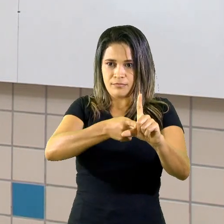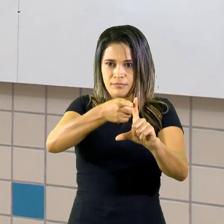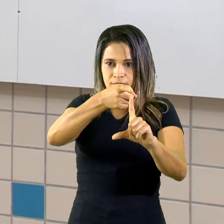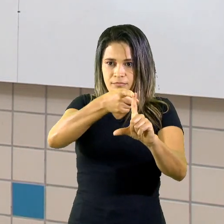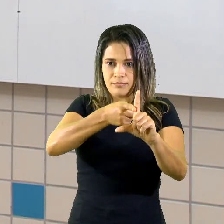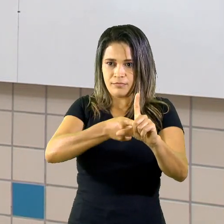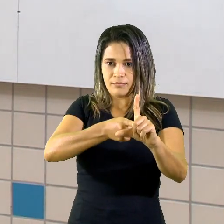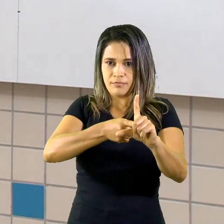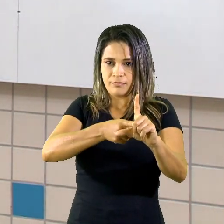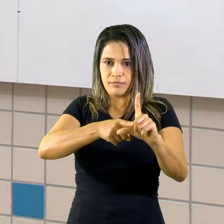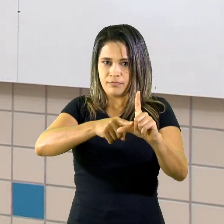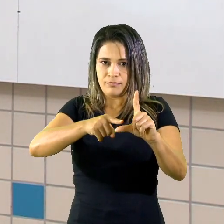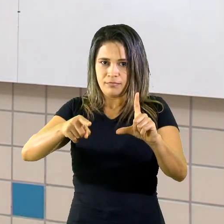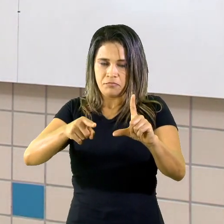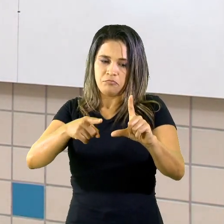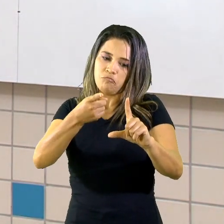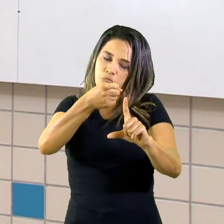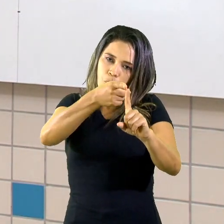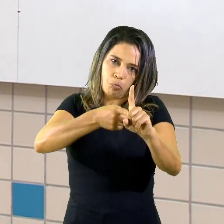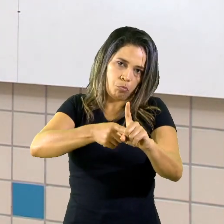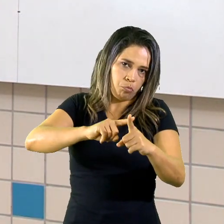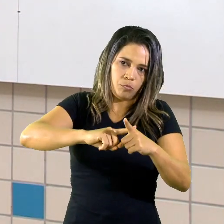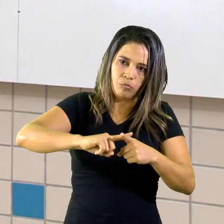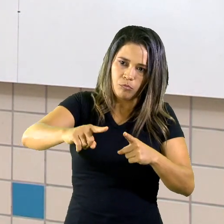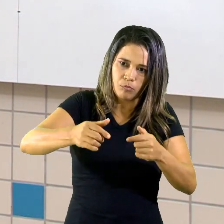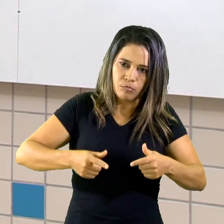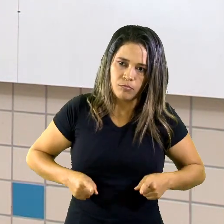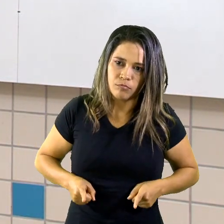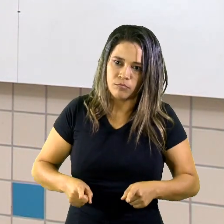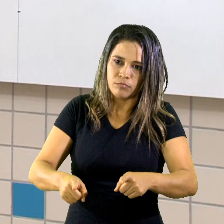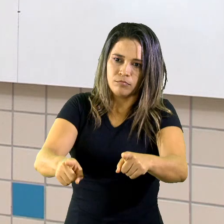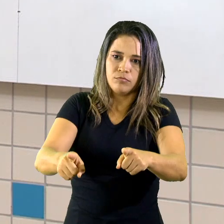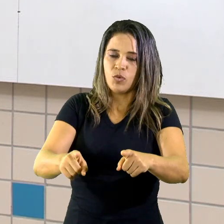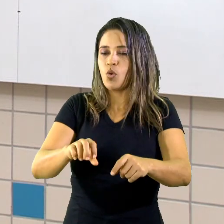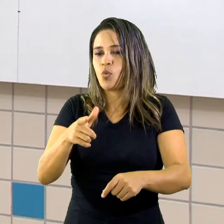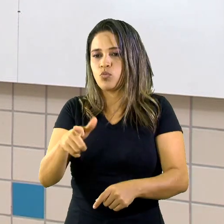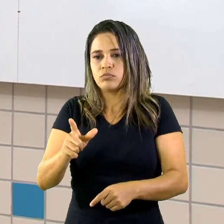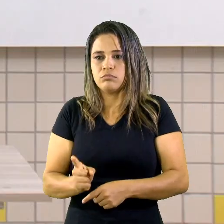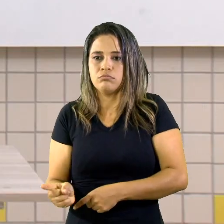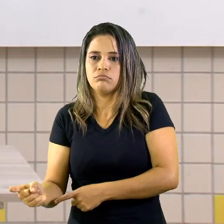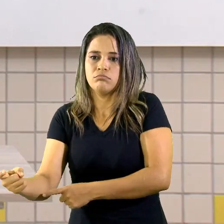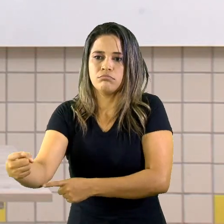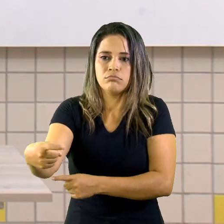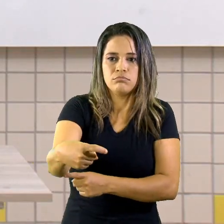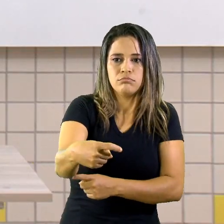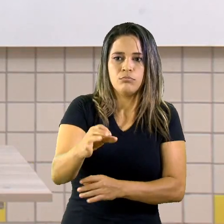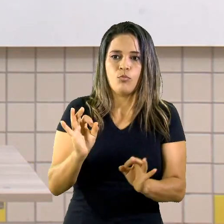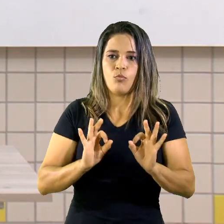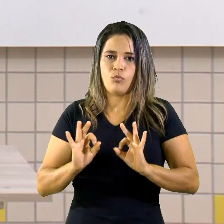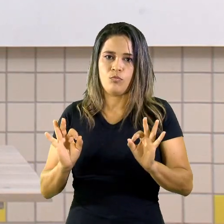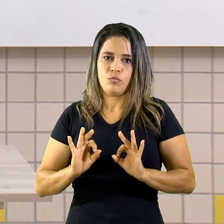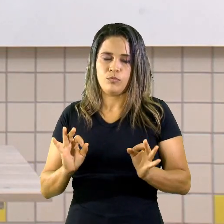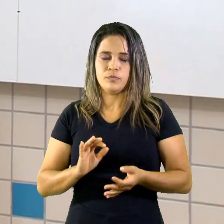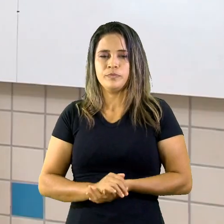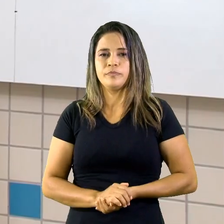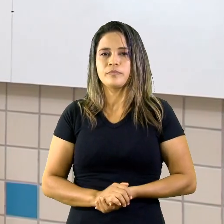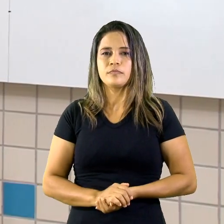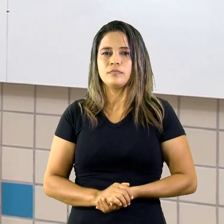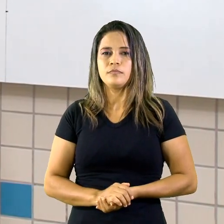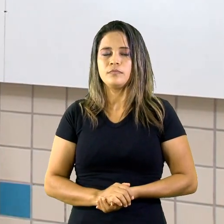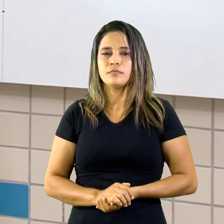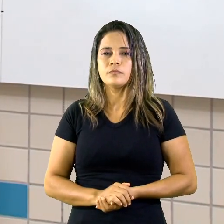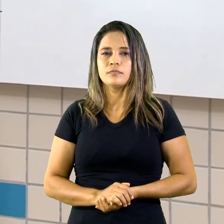são sempre retos, né? Não possui curvas, né? Então, nós temos